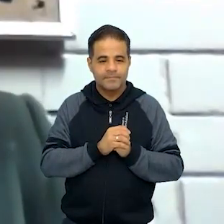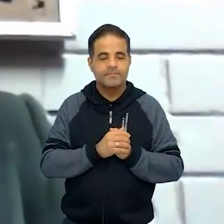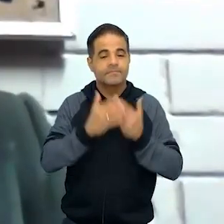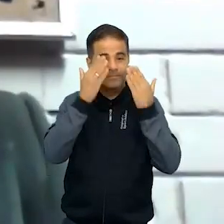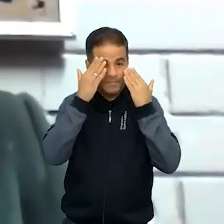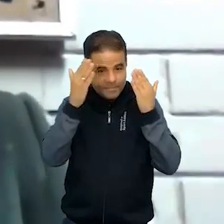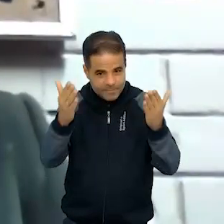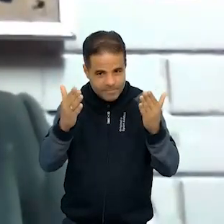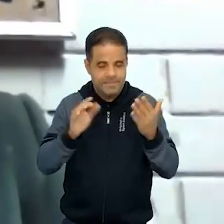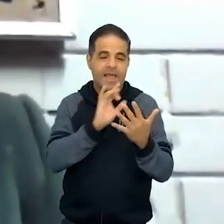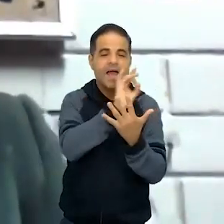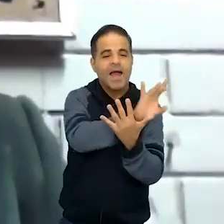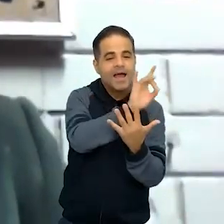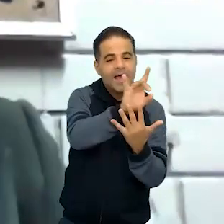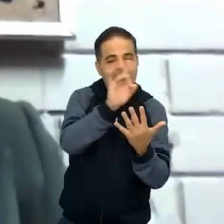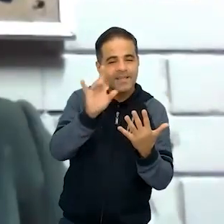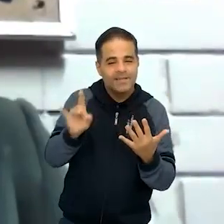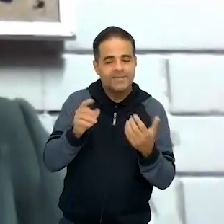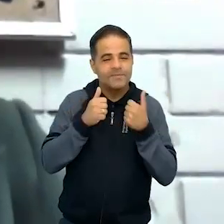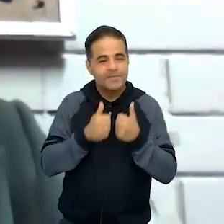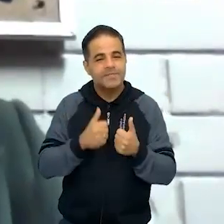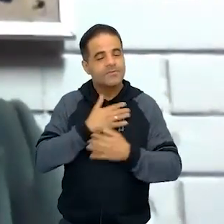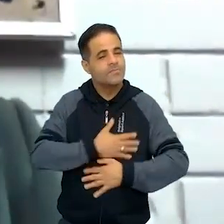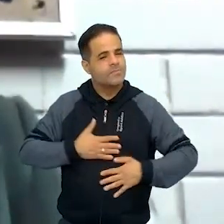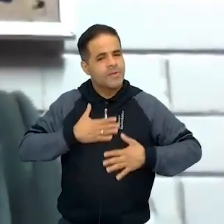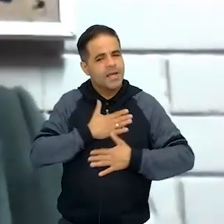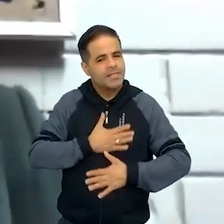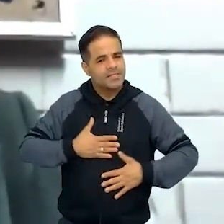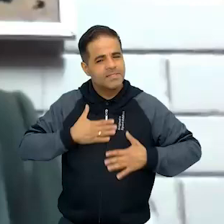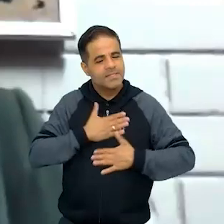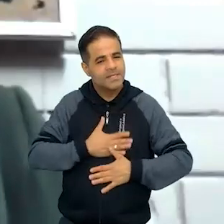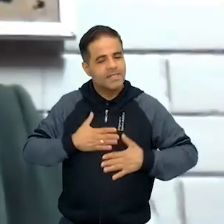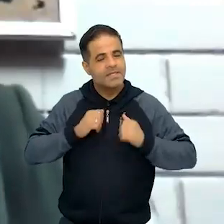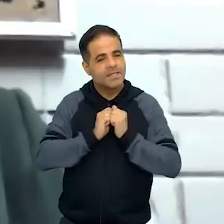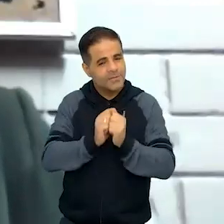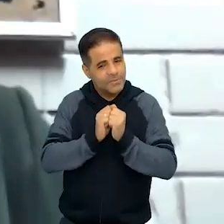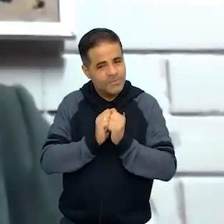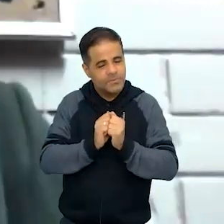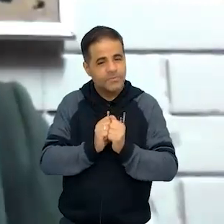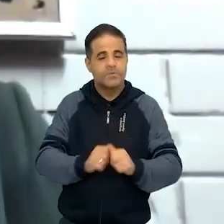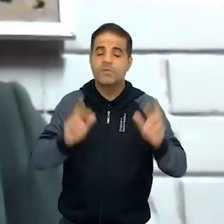Muito obrigada a cada um de vocês, foi um prazer estar aqui.